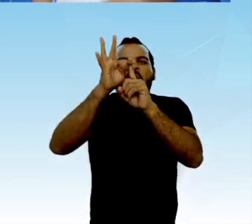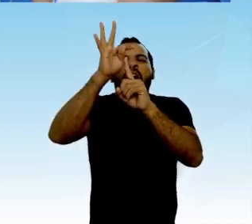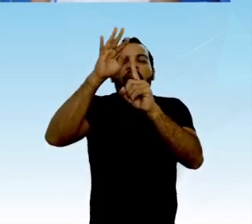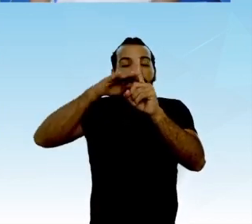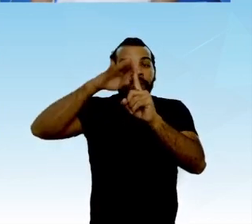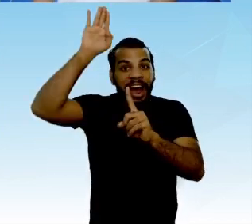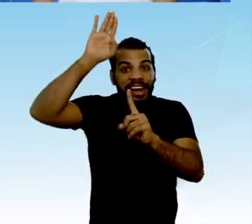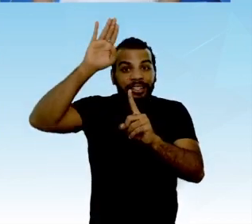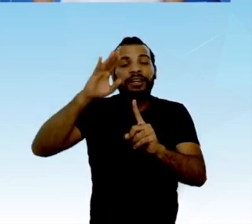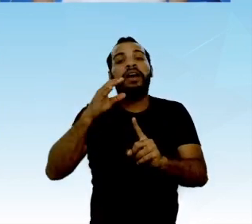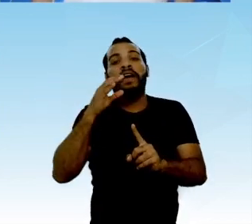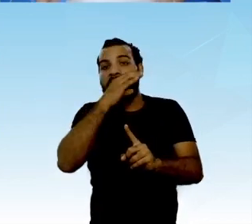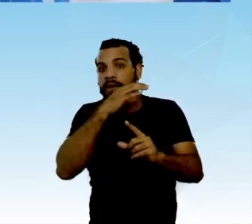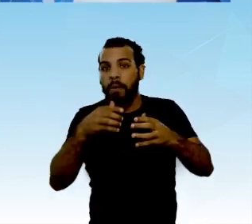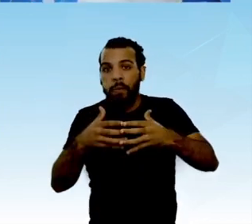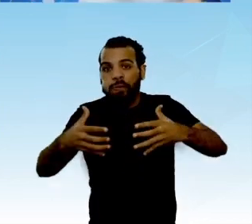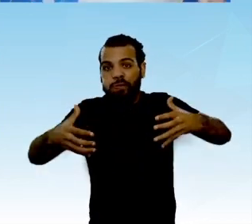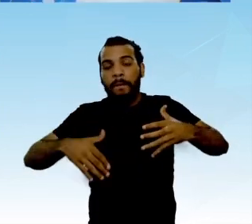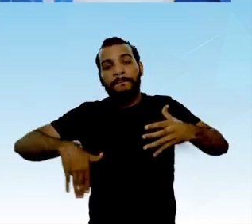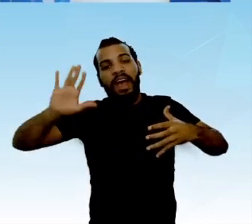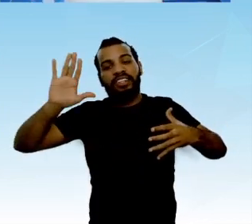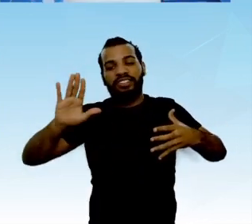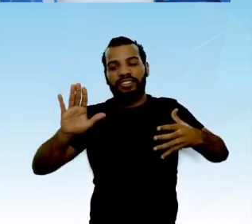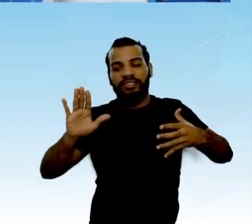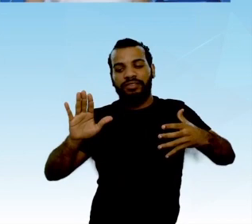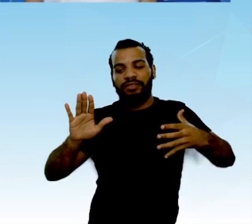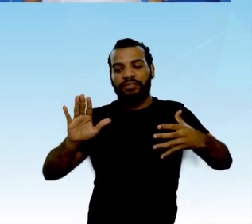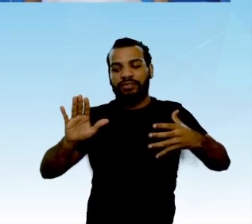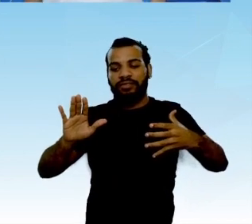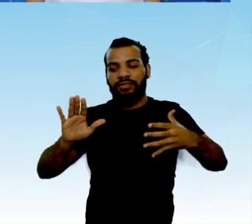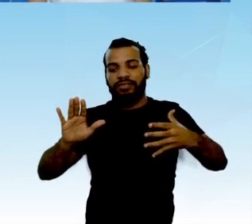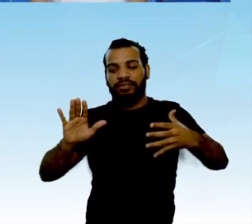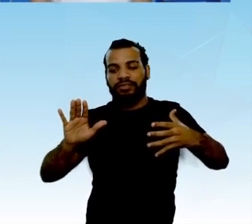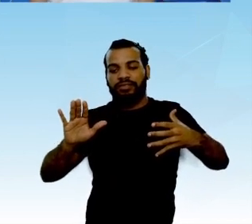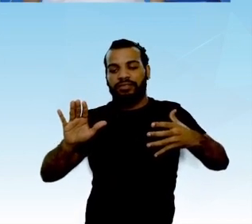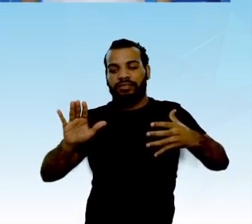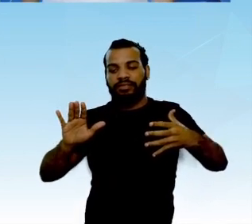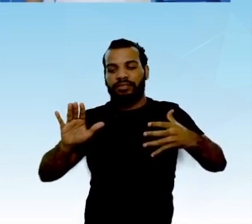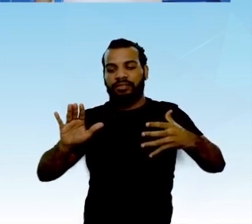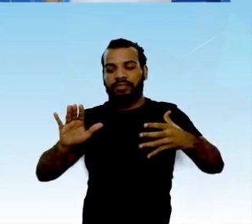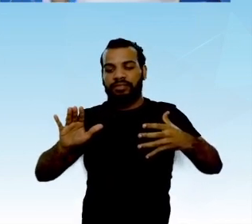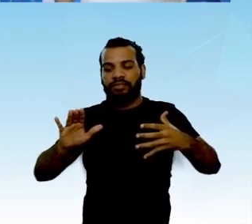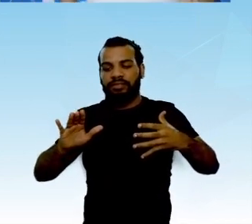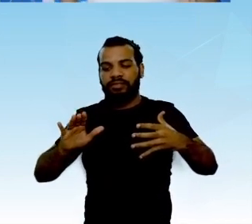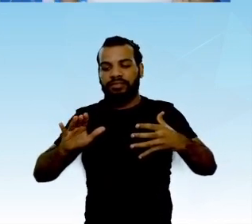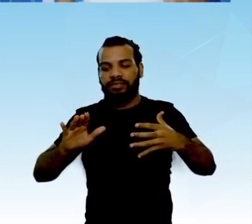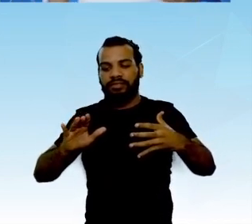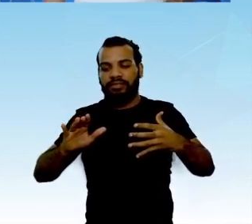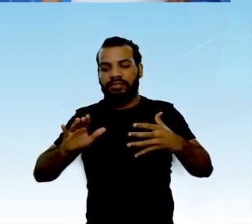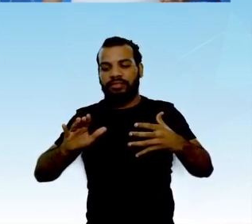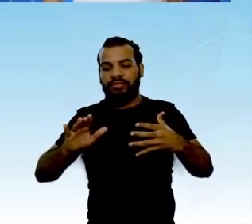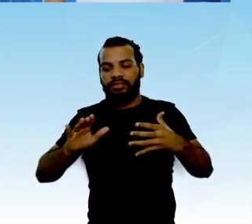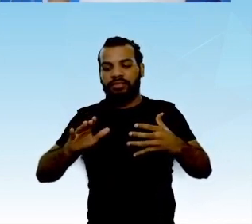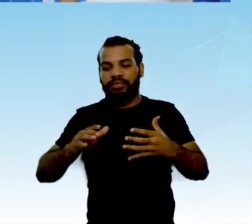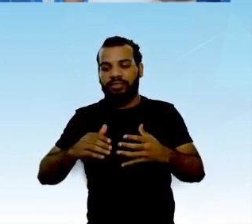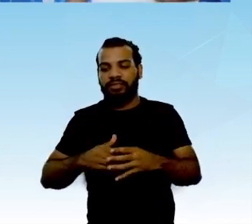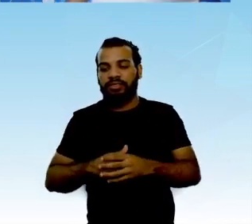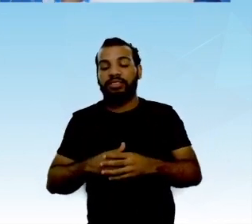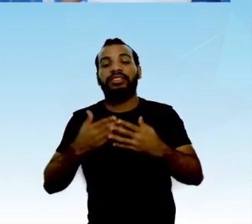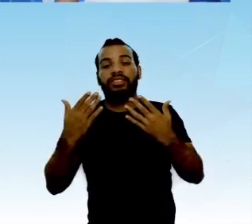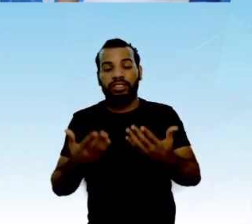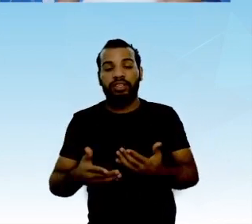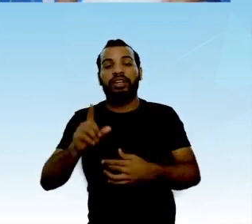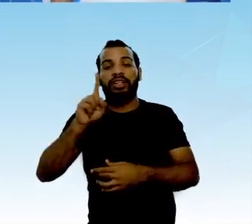será a dilatação. Porque a dilatação é proporcional ao coeficiente. O coeficiente de dilatação representa